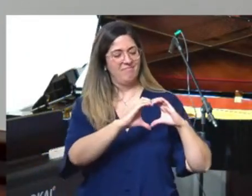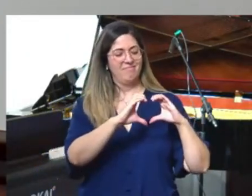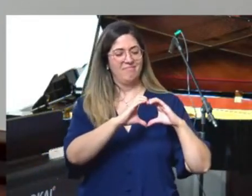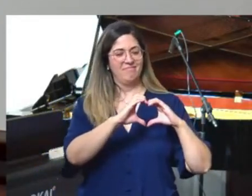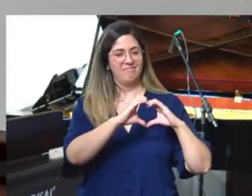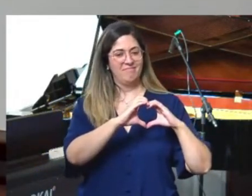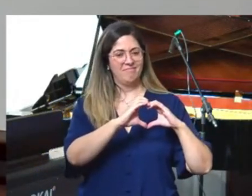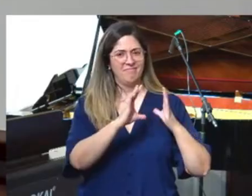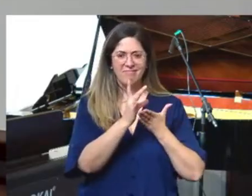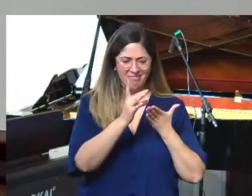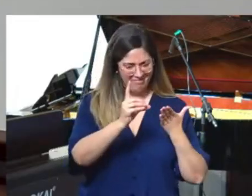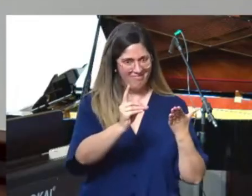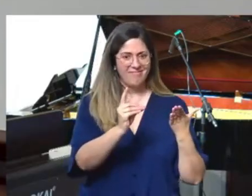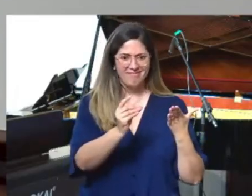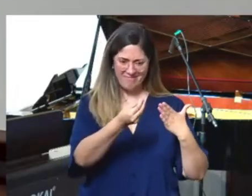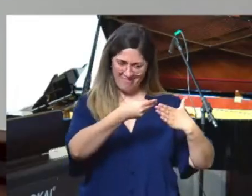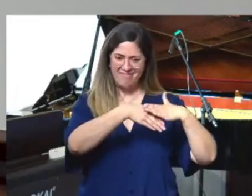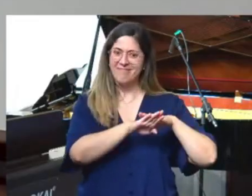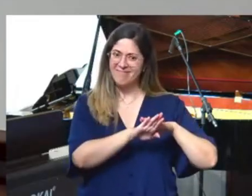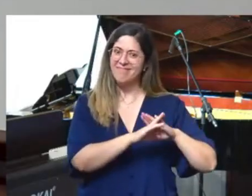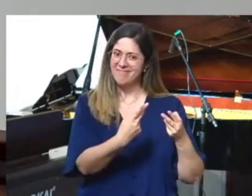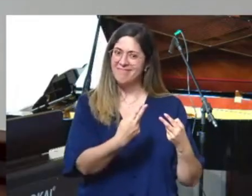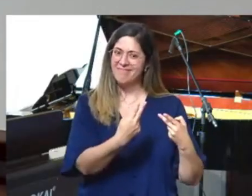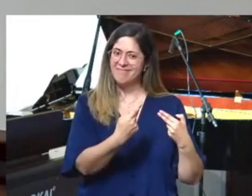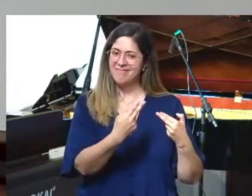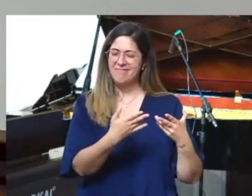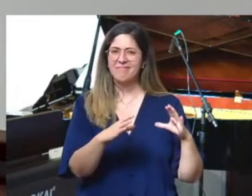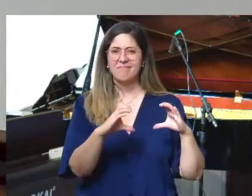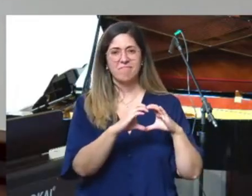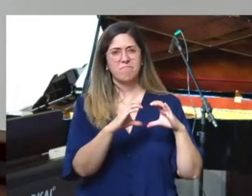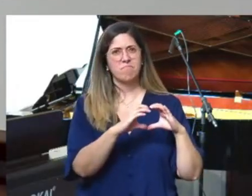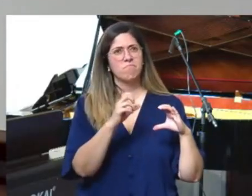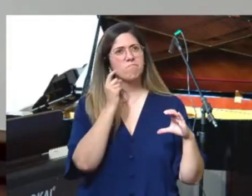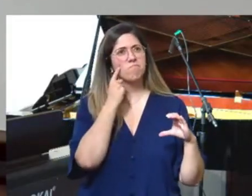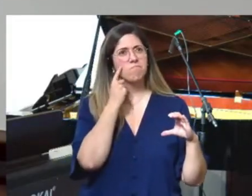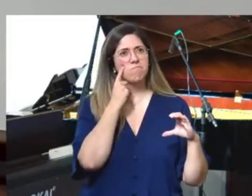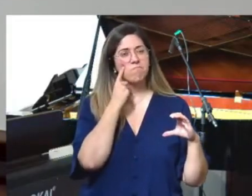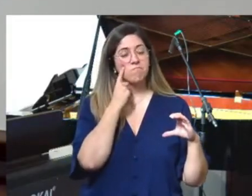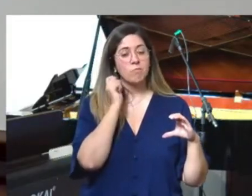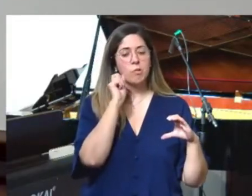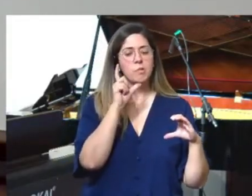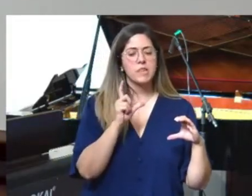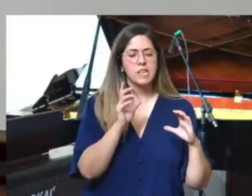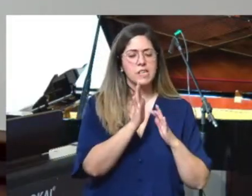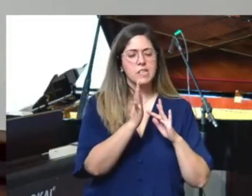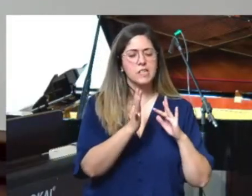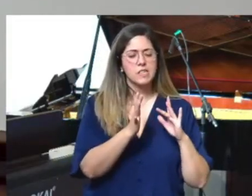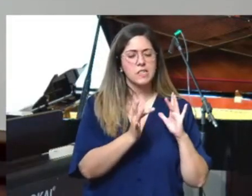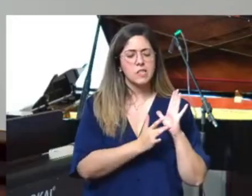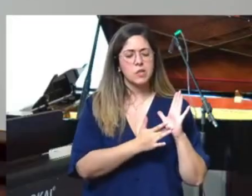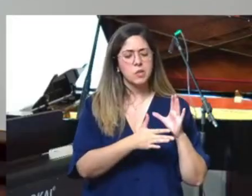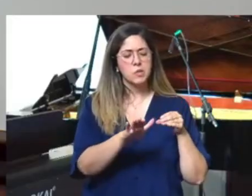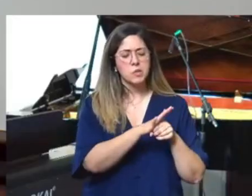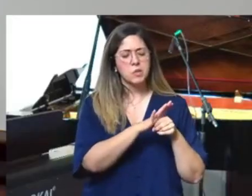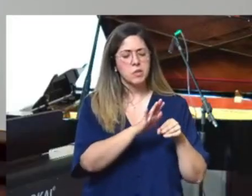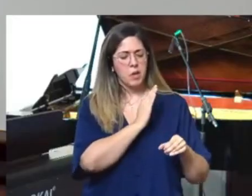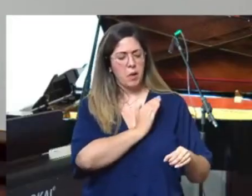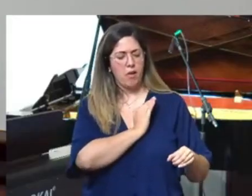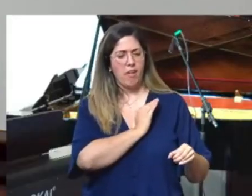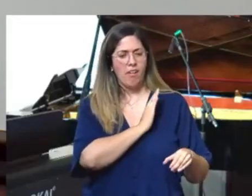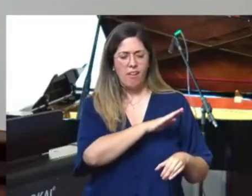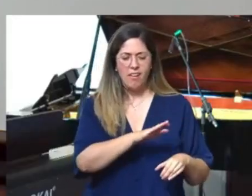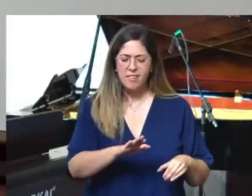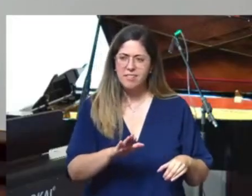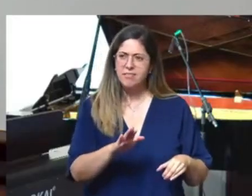da palavra de Deus, é capaz de fazer? Sim, ela pode aprender